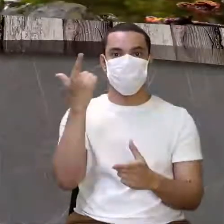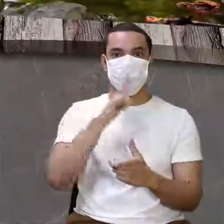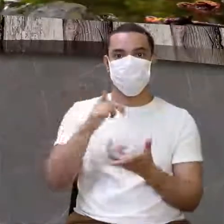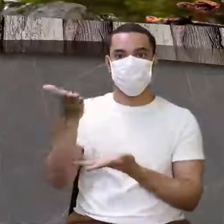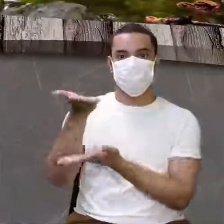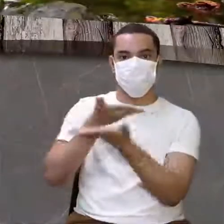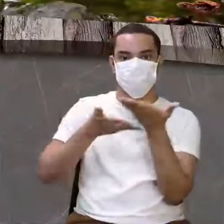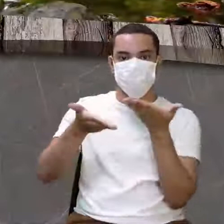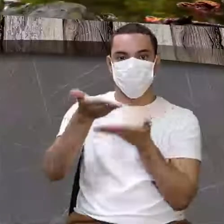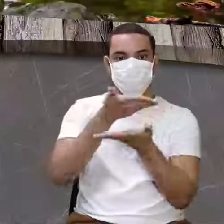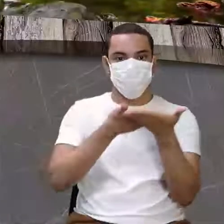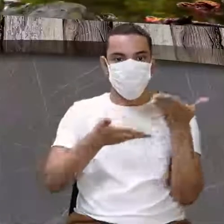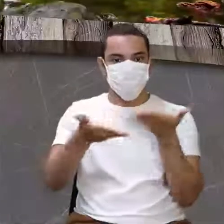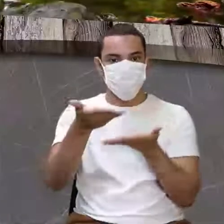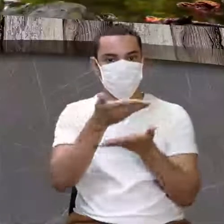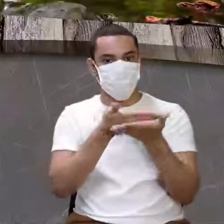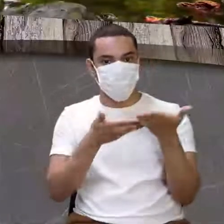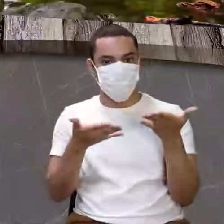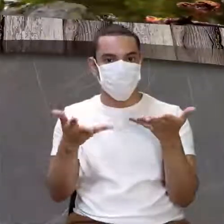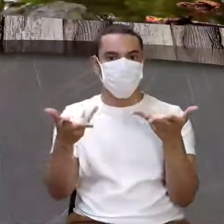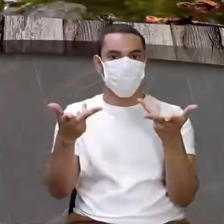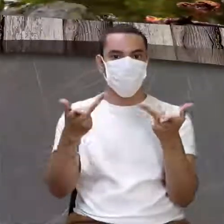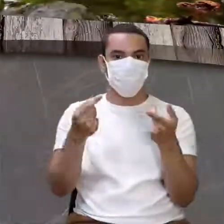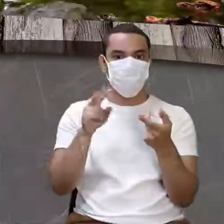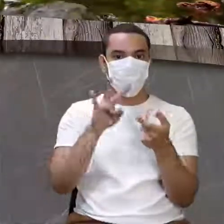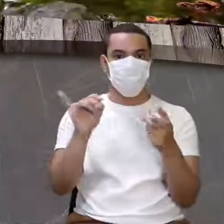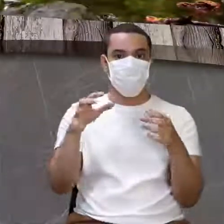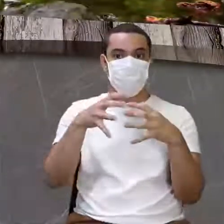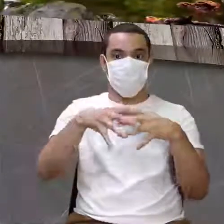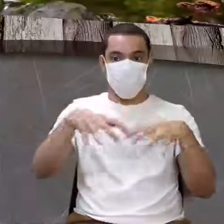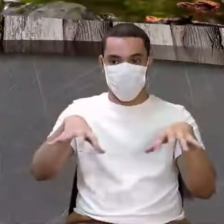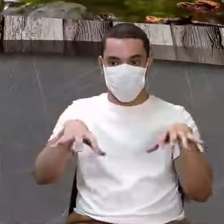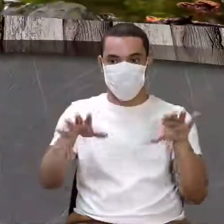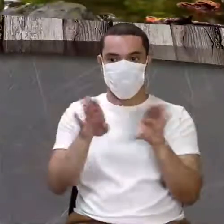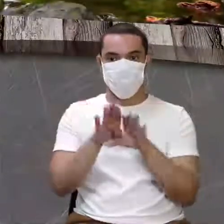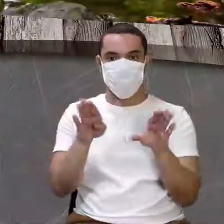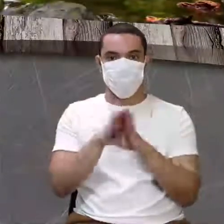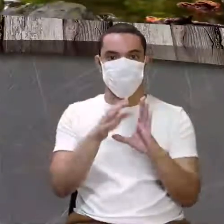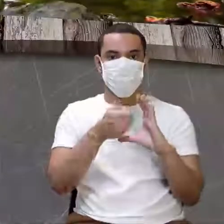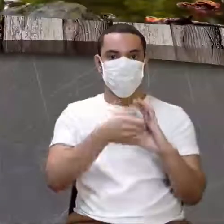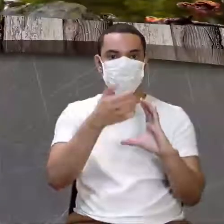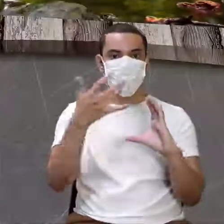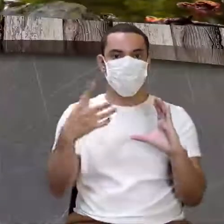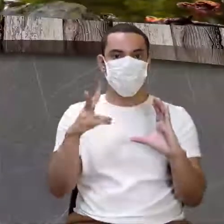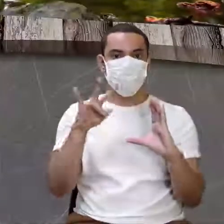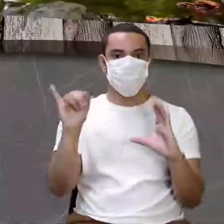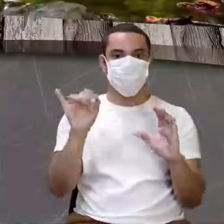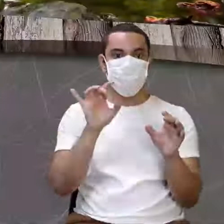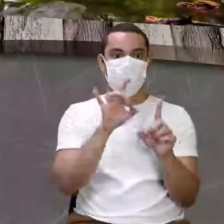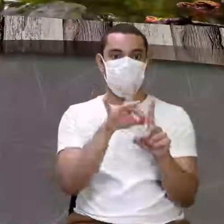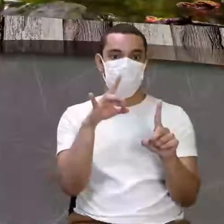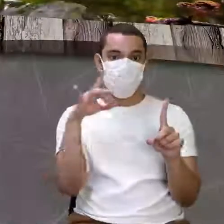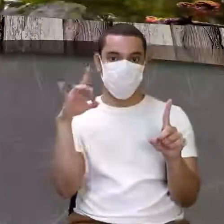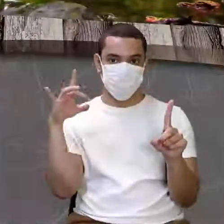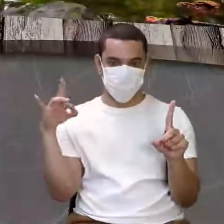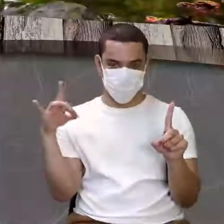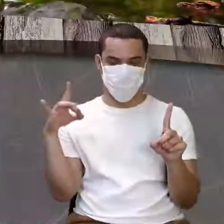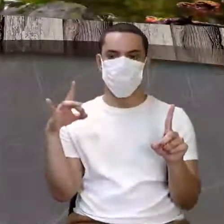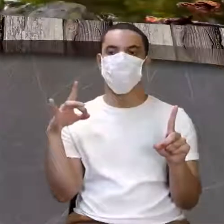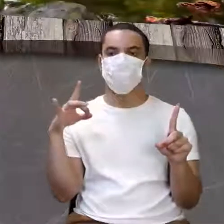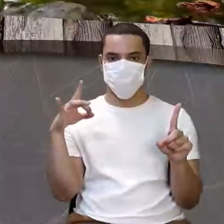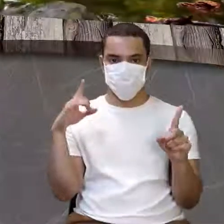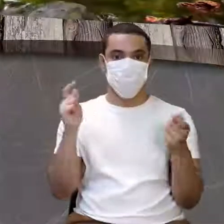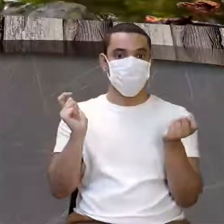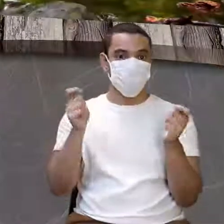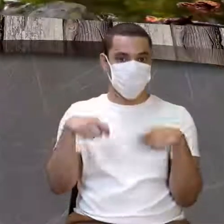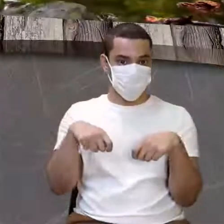compartilha, características que vão te separar e características que vão te praticamente isolar, tá?